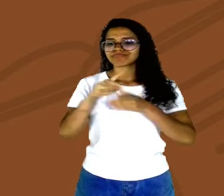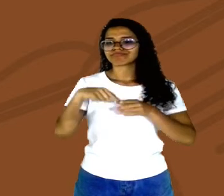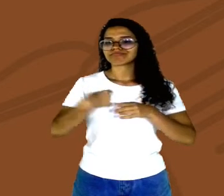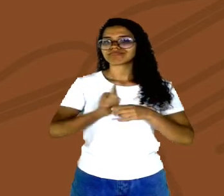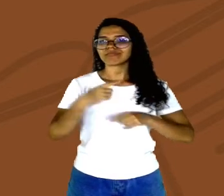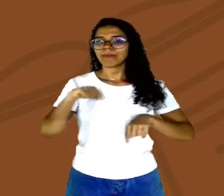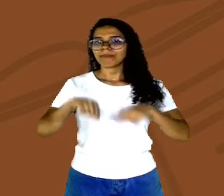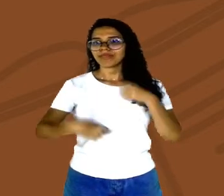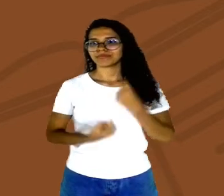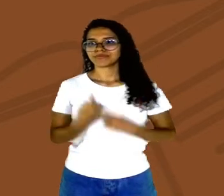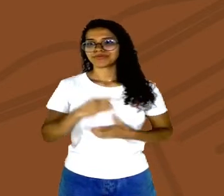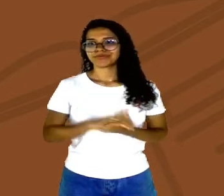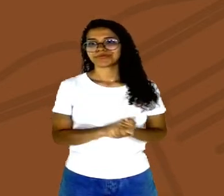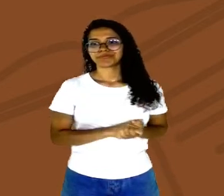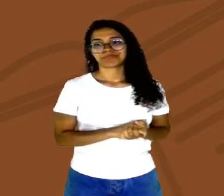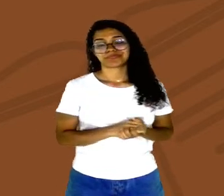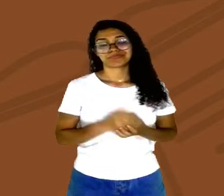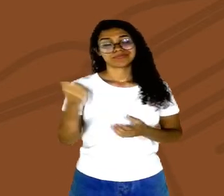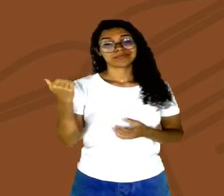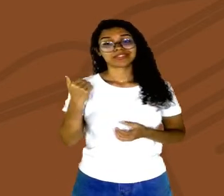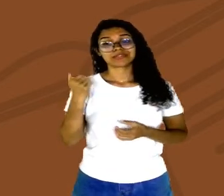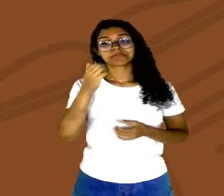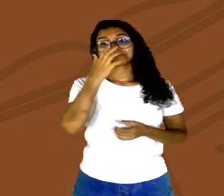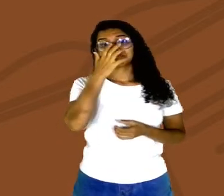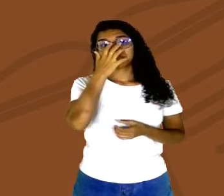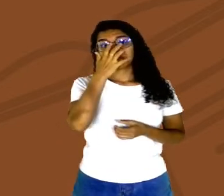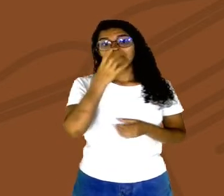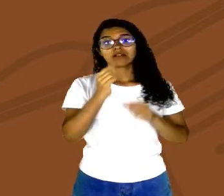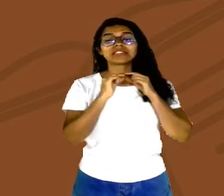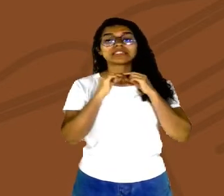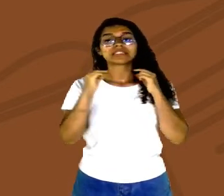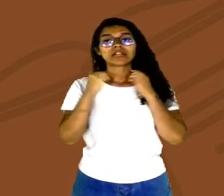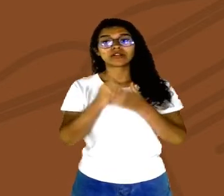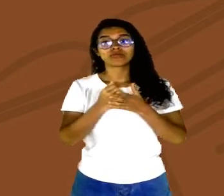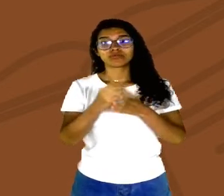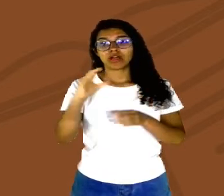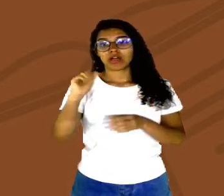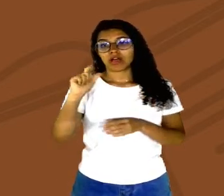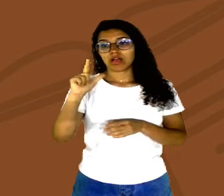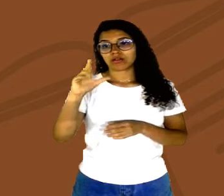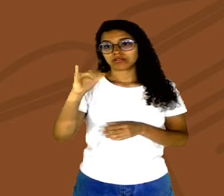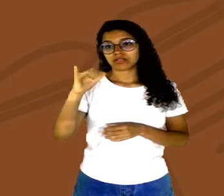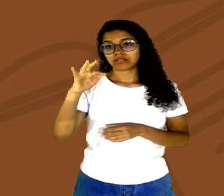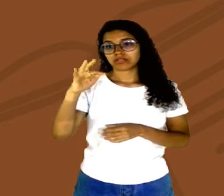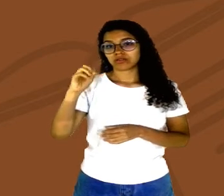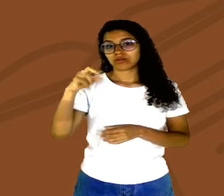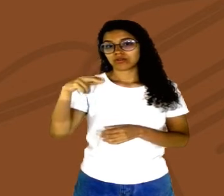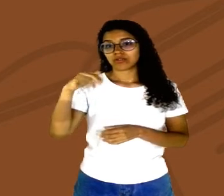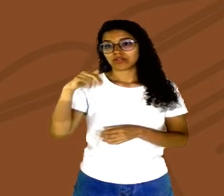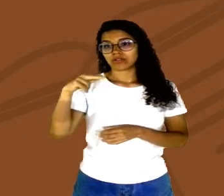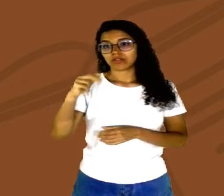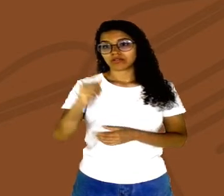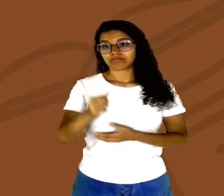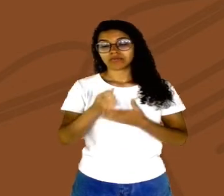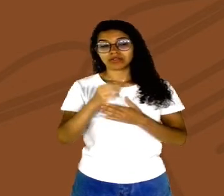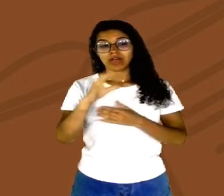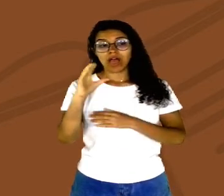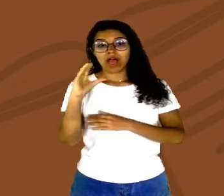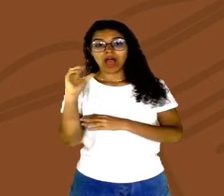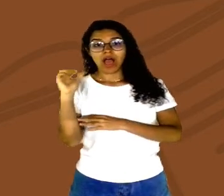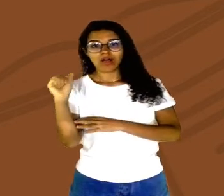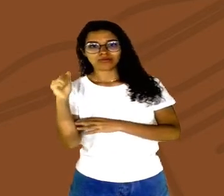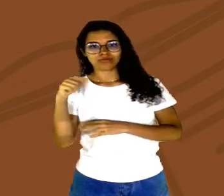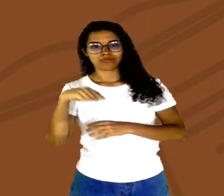Assim como também a tireoide produz aí a calcitonina, que atua na deposição de cálcio aí nos nossos